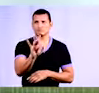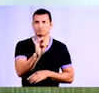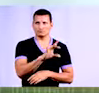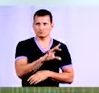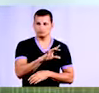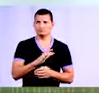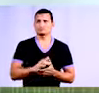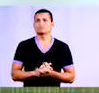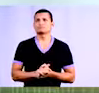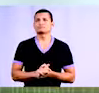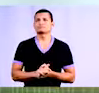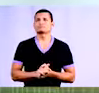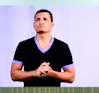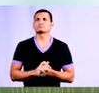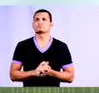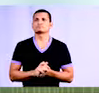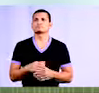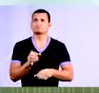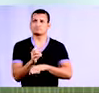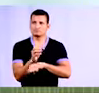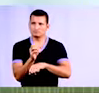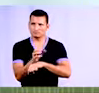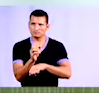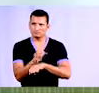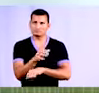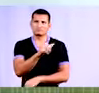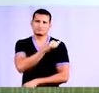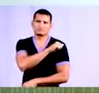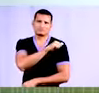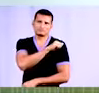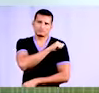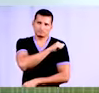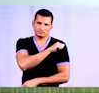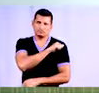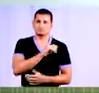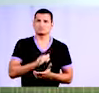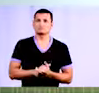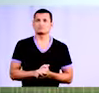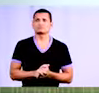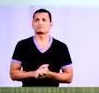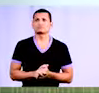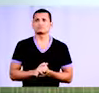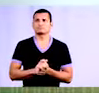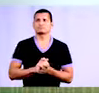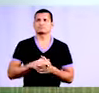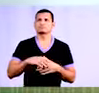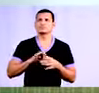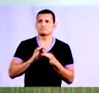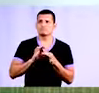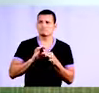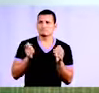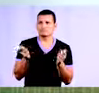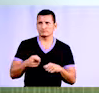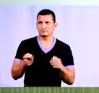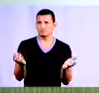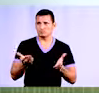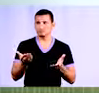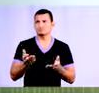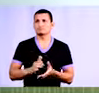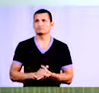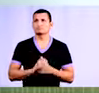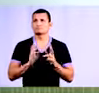muito carinho orienta nossos alunos, né? E nos permite hoje perceber